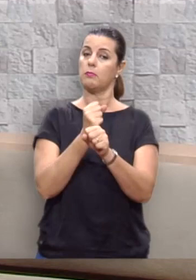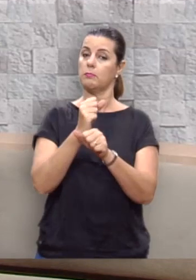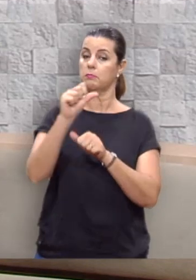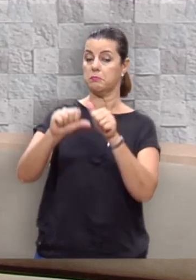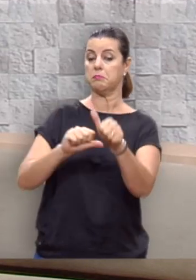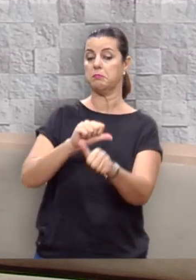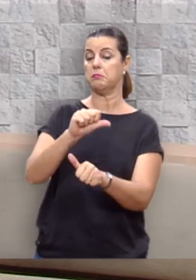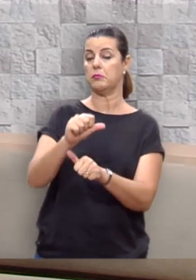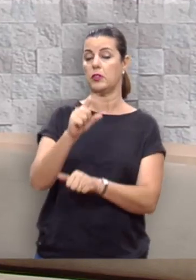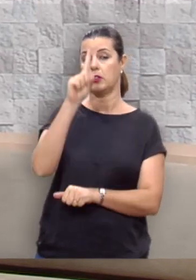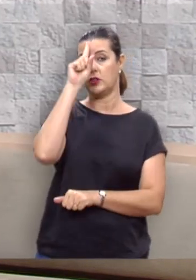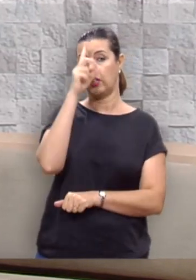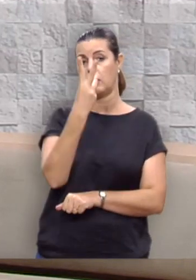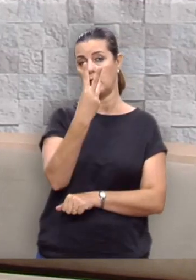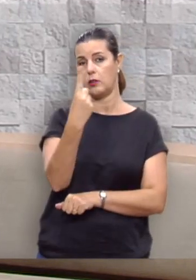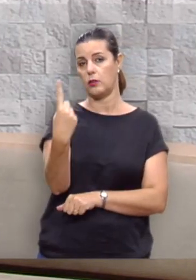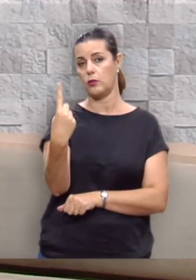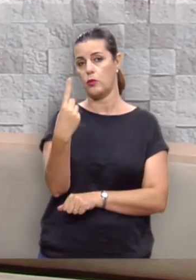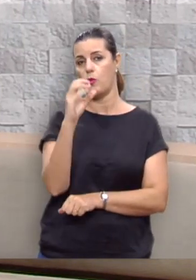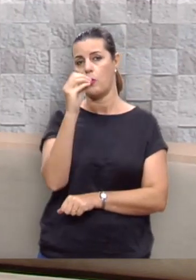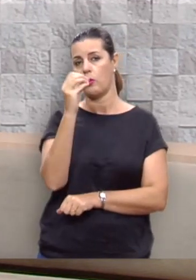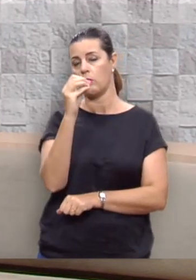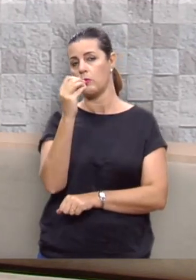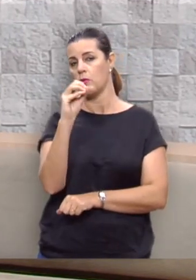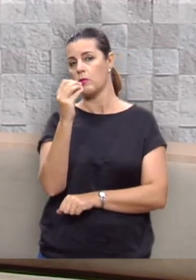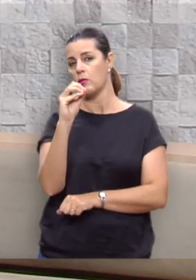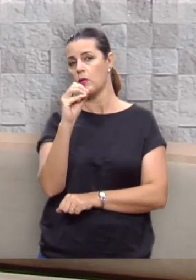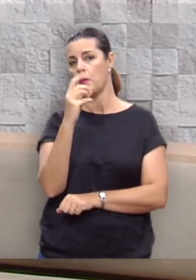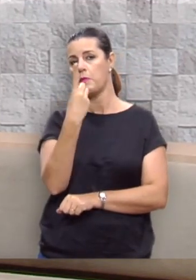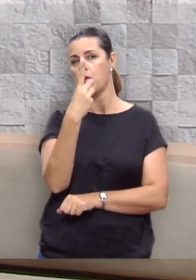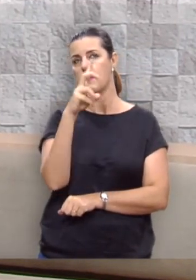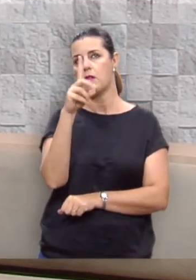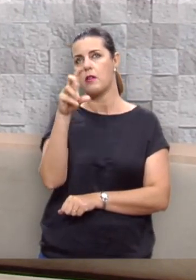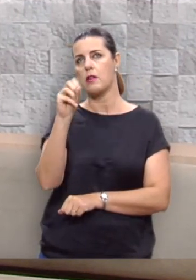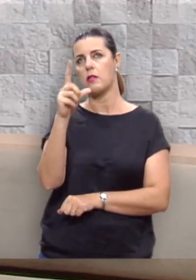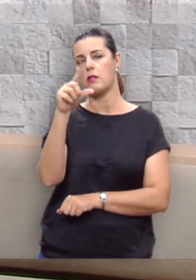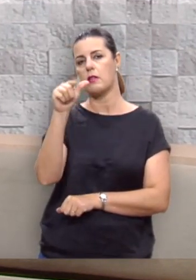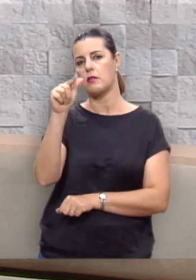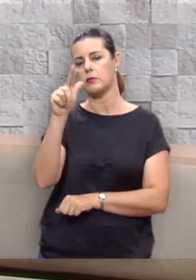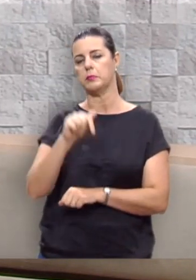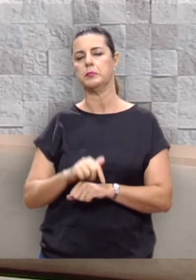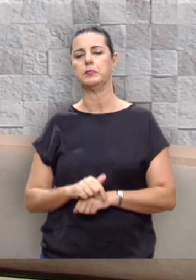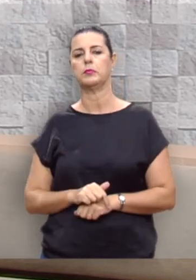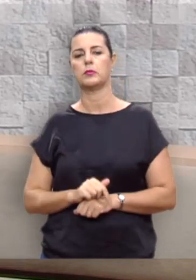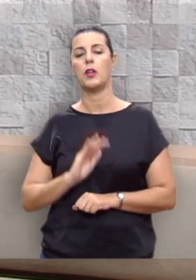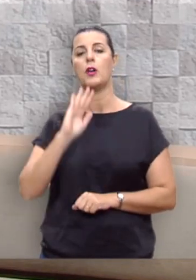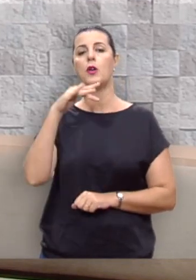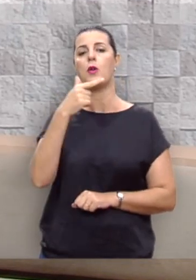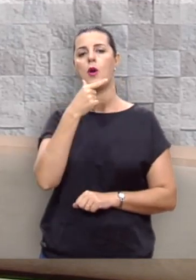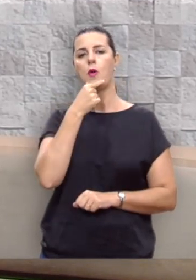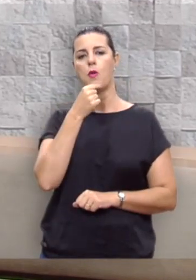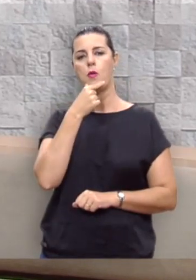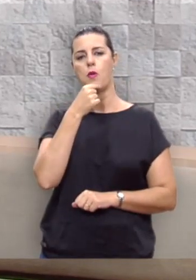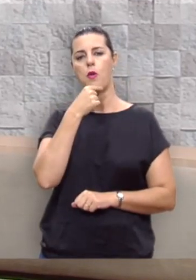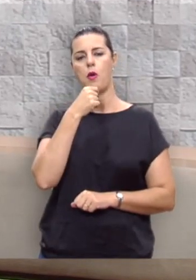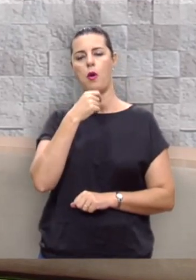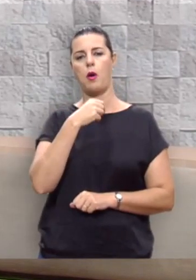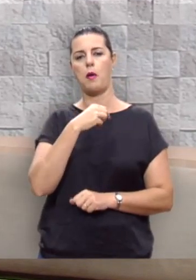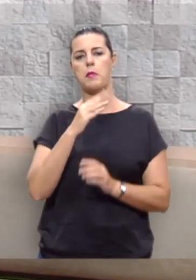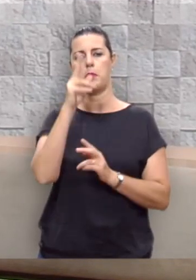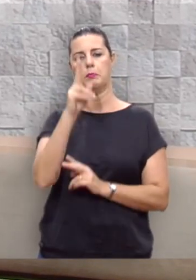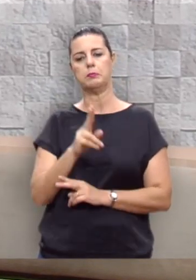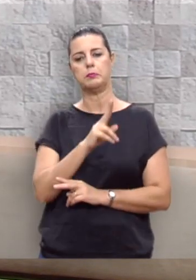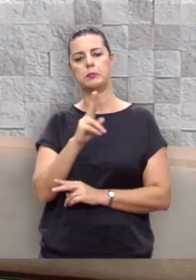Reforma aconteceu no dia 31 de outubro de 1517, quando o monge agostiniano